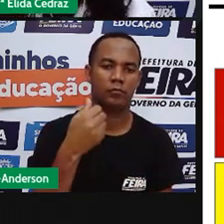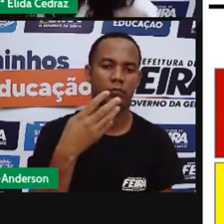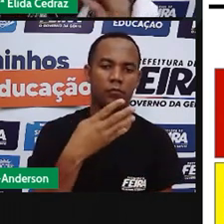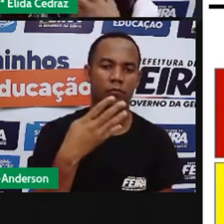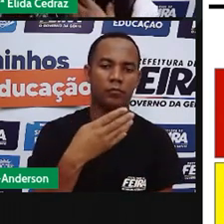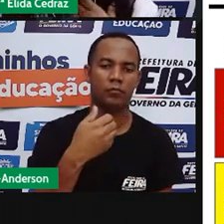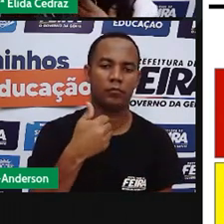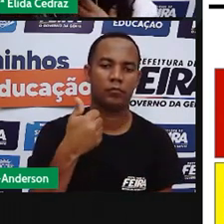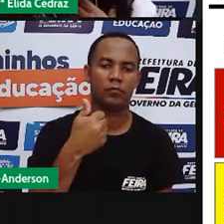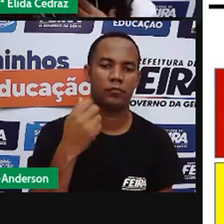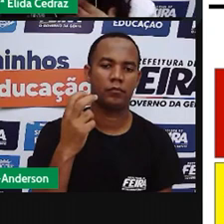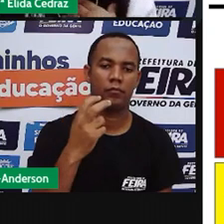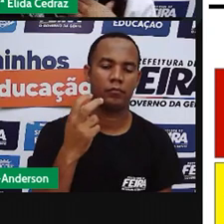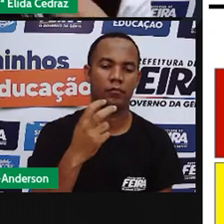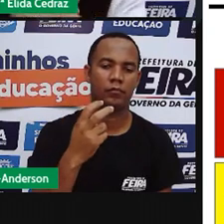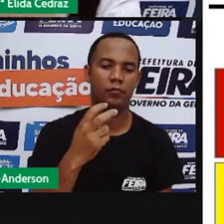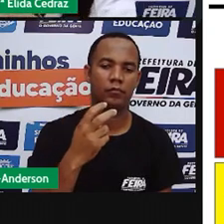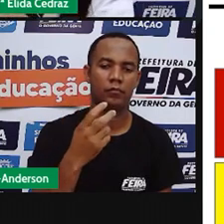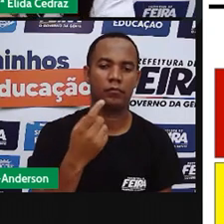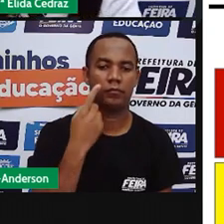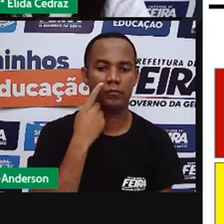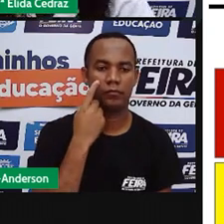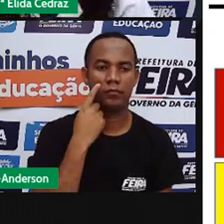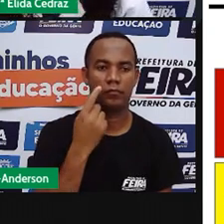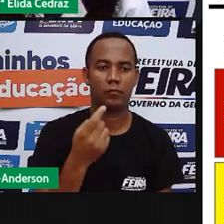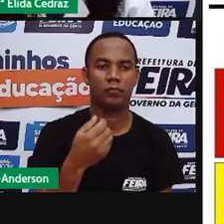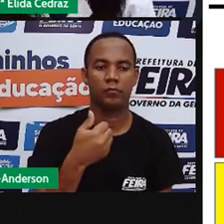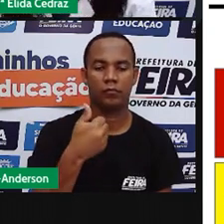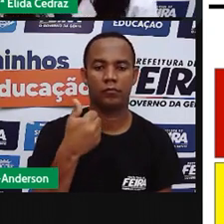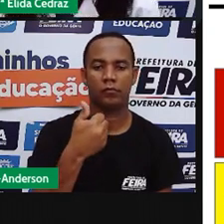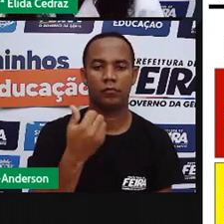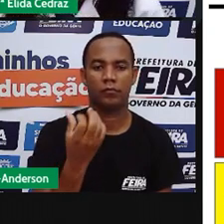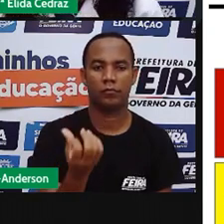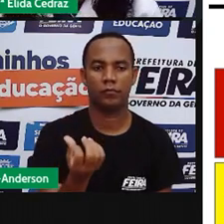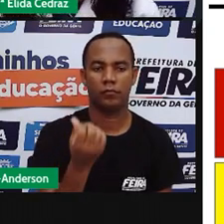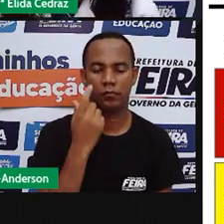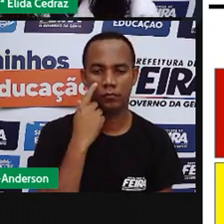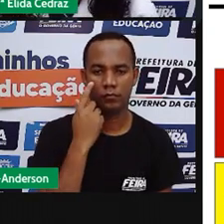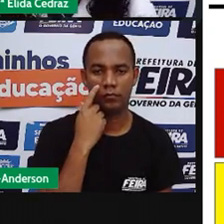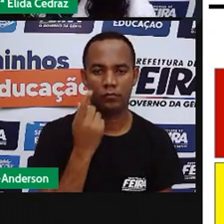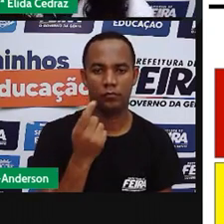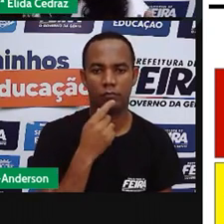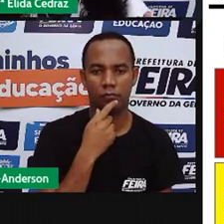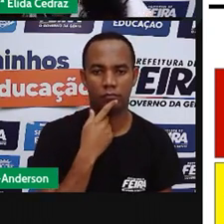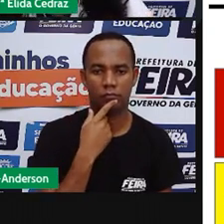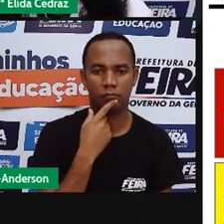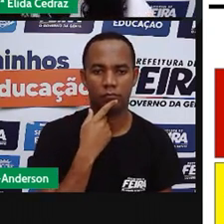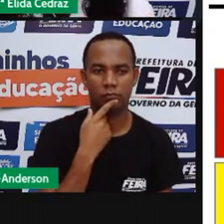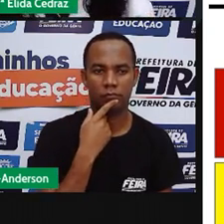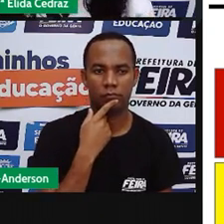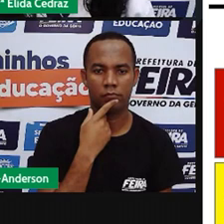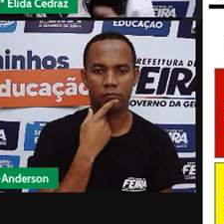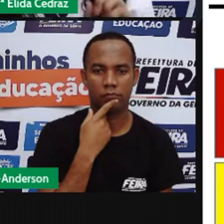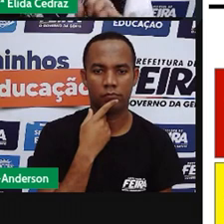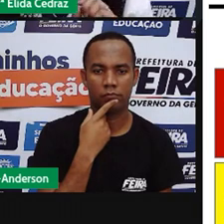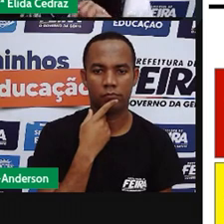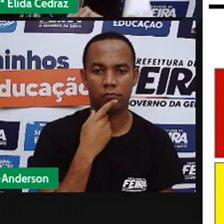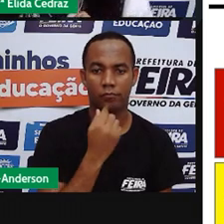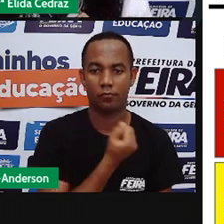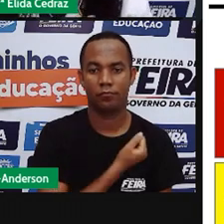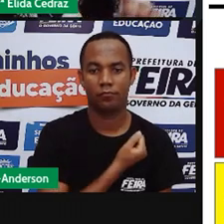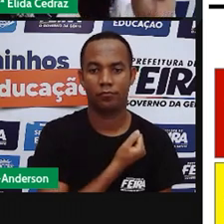16. 16. Falta só mais uma casinha e a gente completa a nossa sequência. 20.